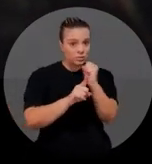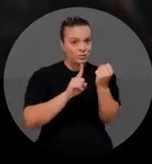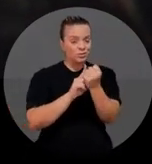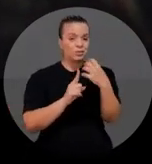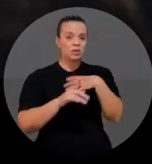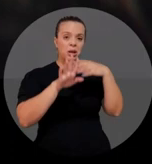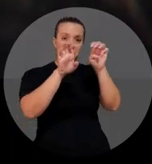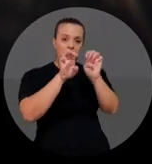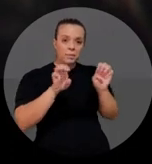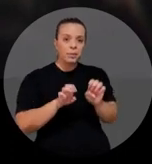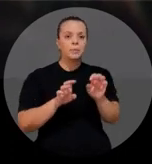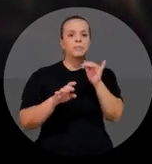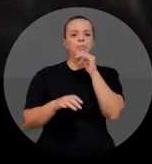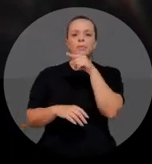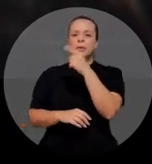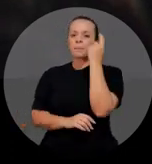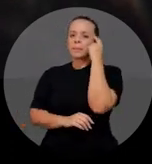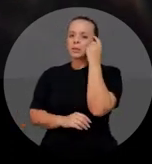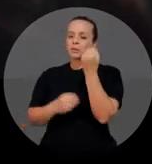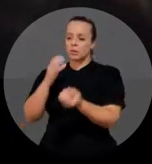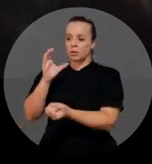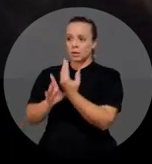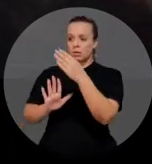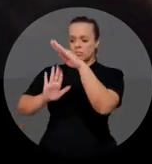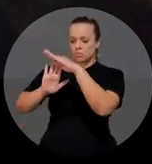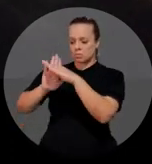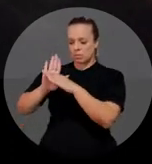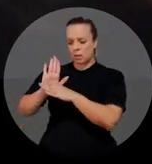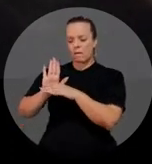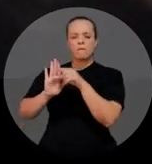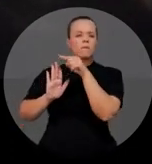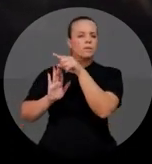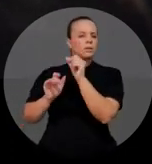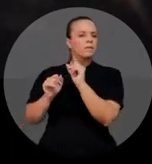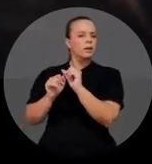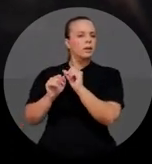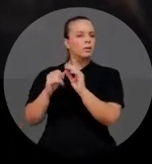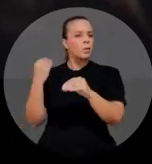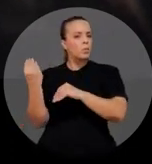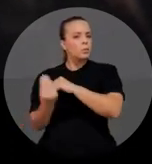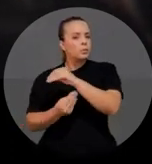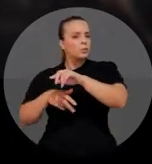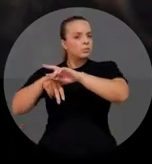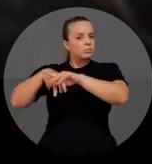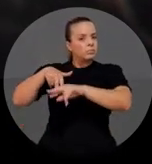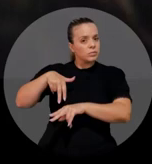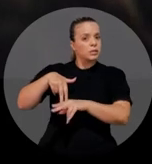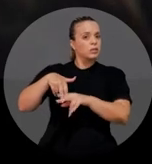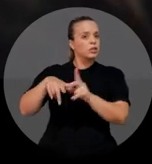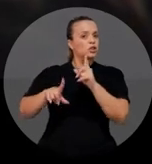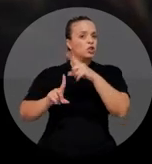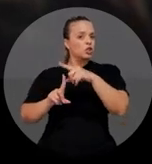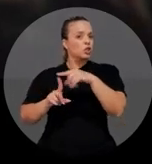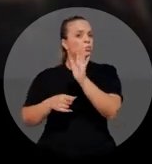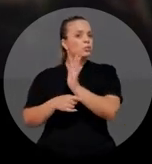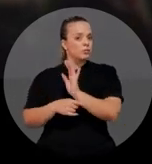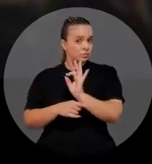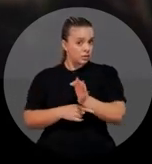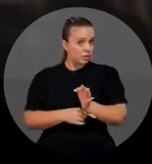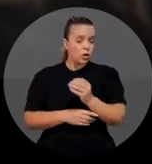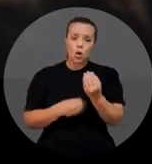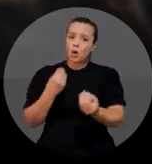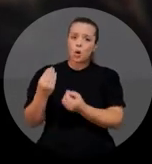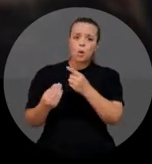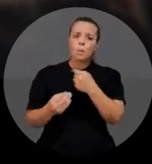que a gente vive. Quando você foi pensar no roteiro, você fez uma fusão de gêneros cinematográficos ali